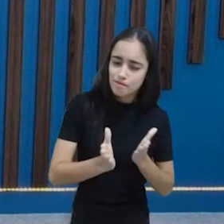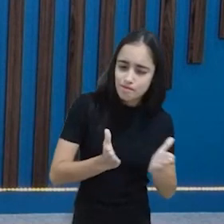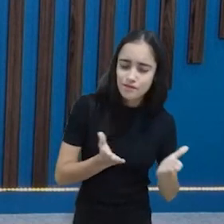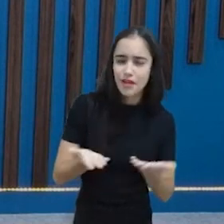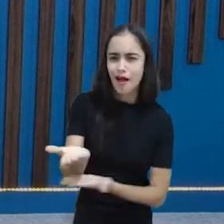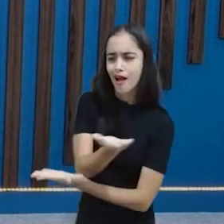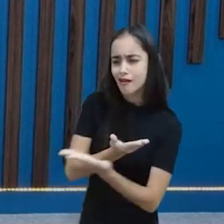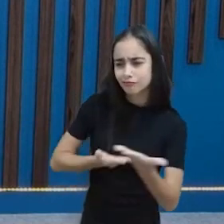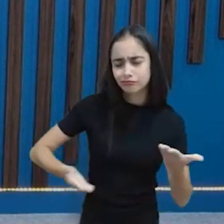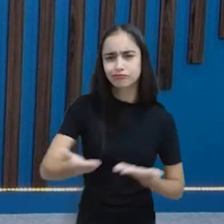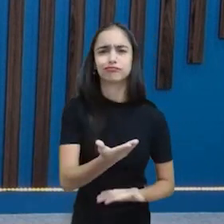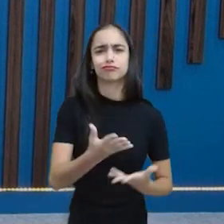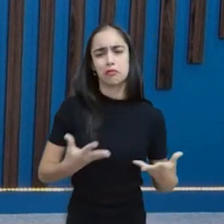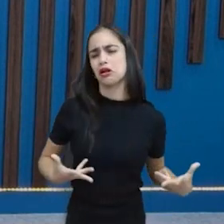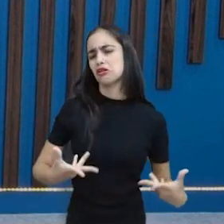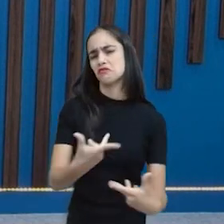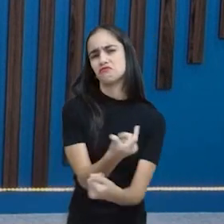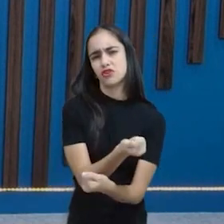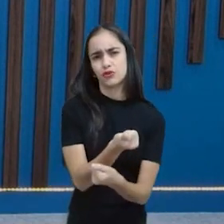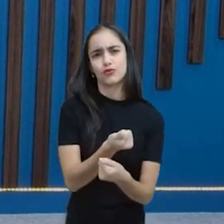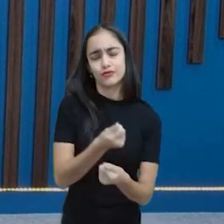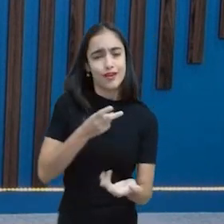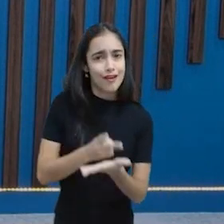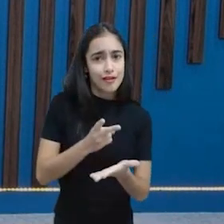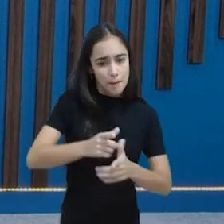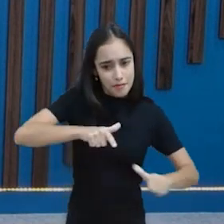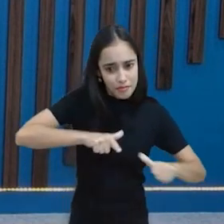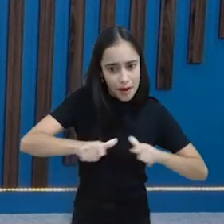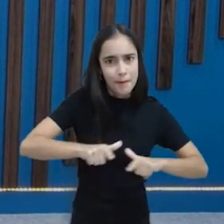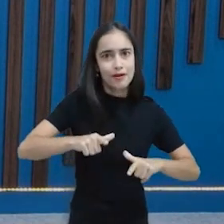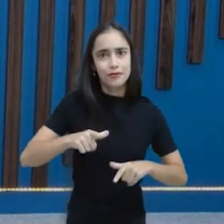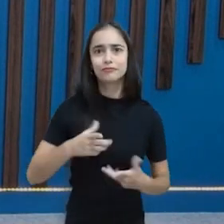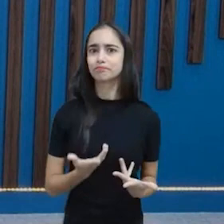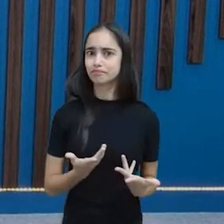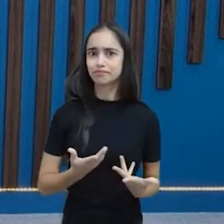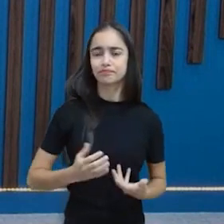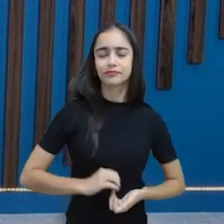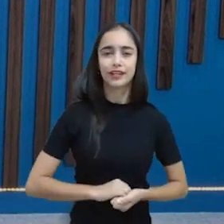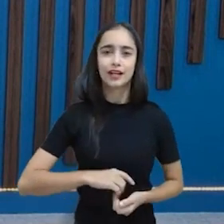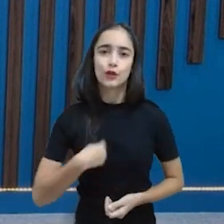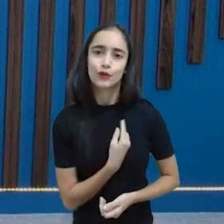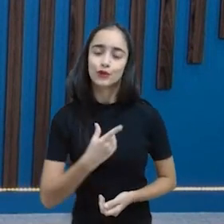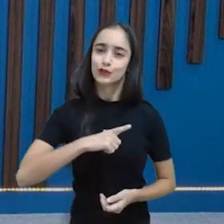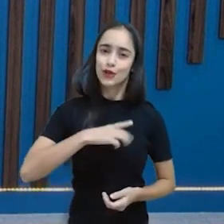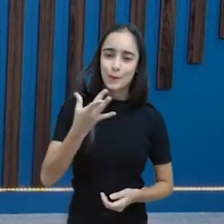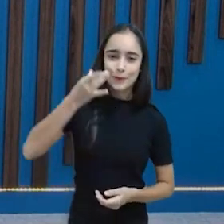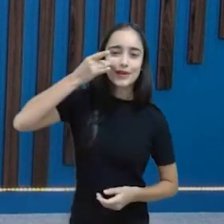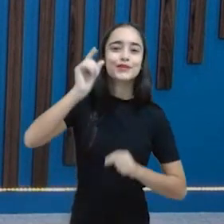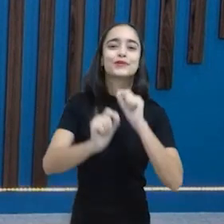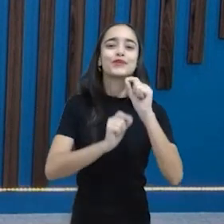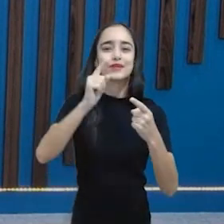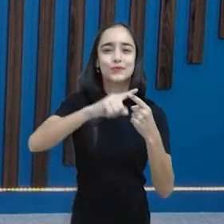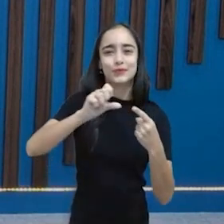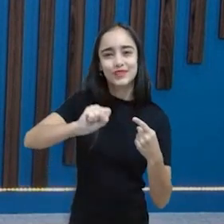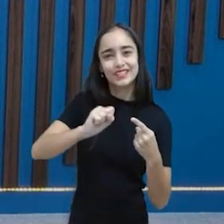um suporte maravilhoso aqui no corre-corre que vocês nem imaginam. A gente conta com a presença aqui de